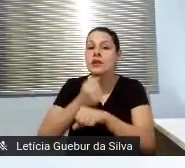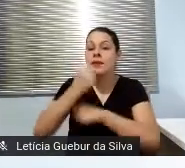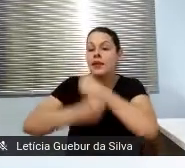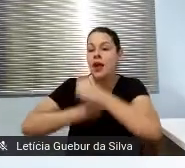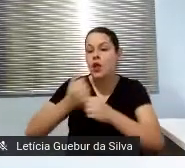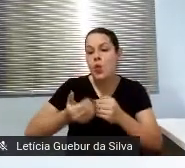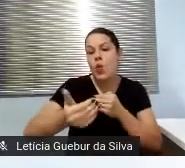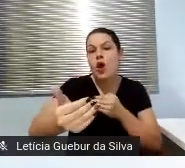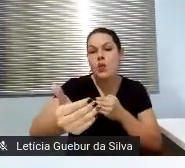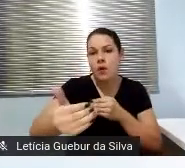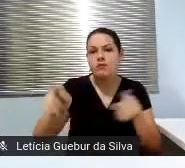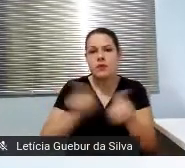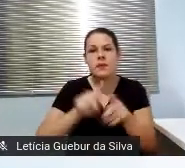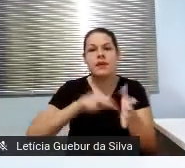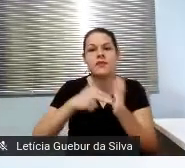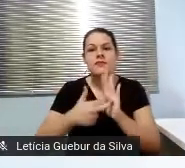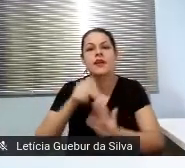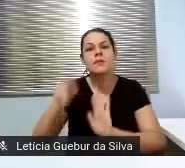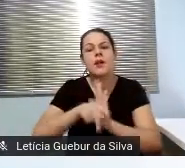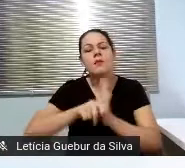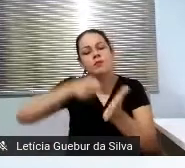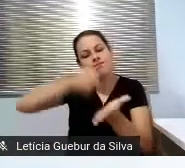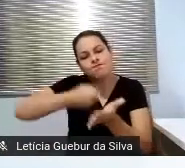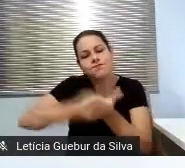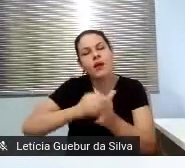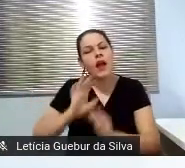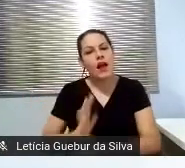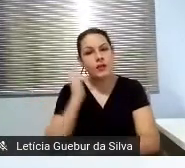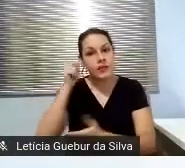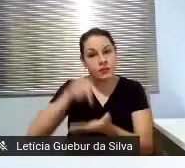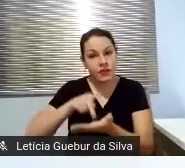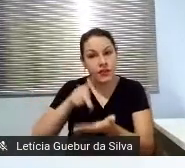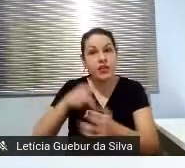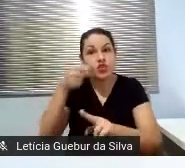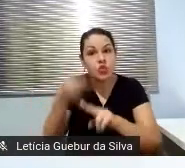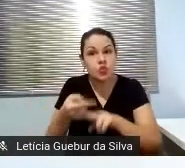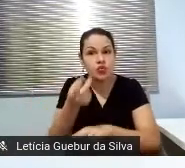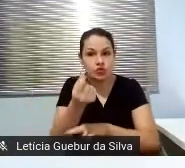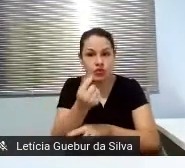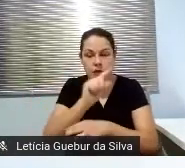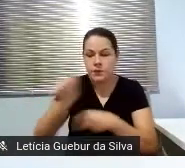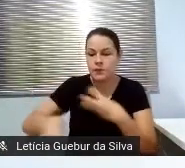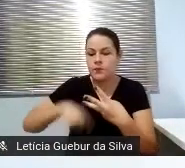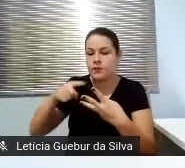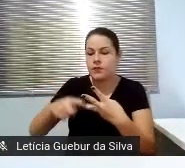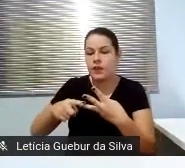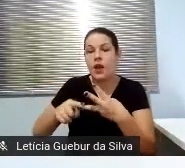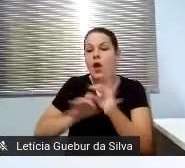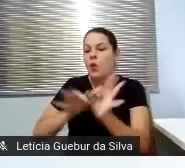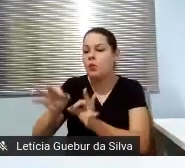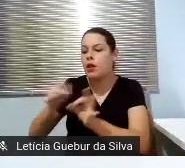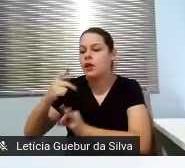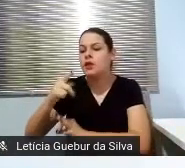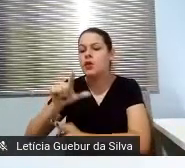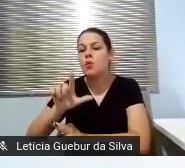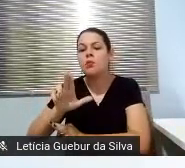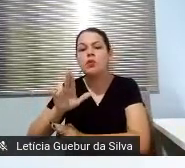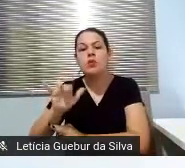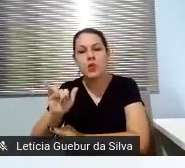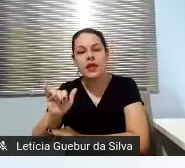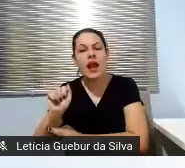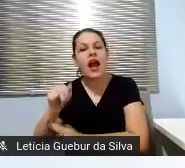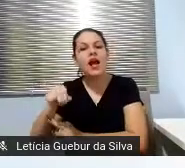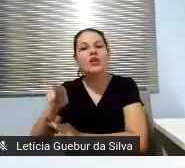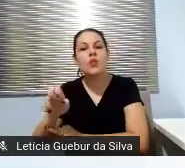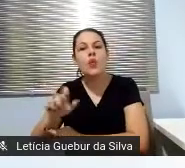peça orçamentária que aplica, executa efetivamente o orçamento. E nós temos o Plano Plurianual, que é feito de 4 em 4 anos. Cada governo